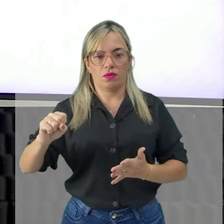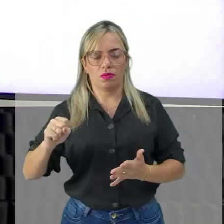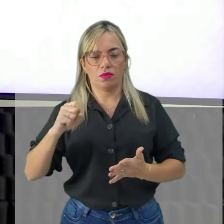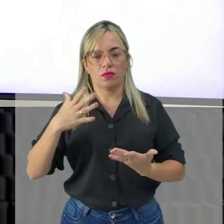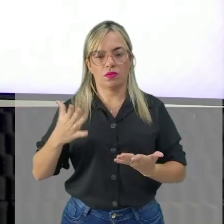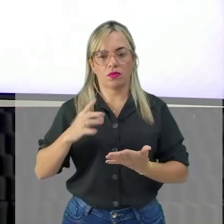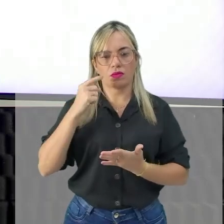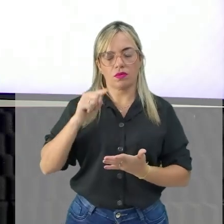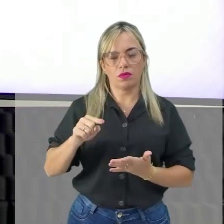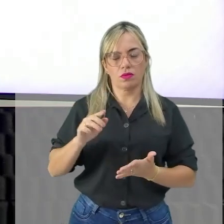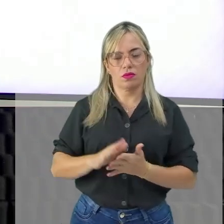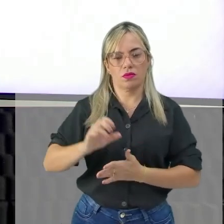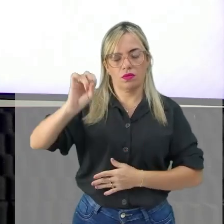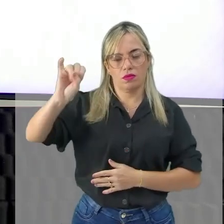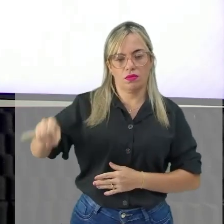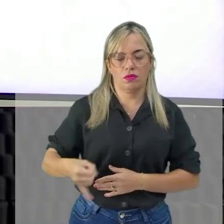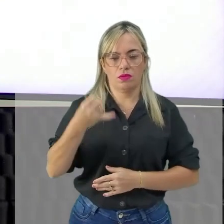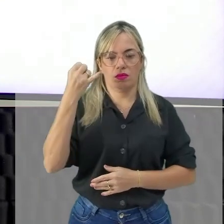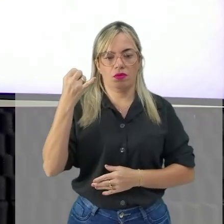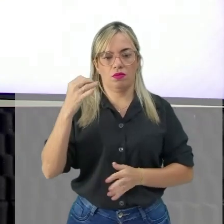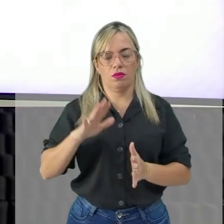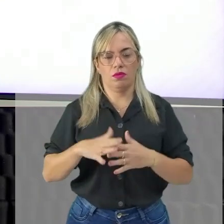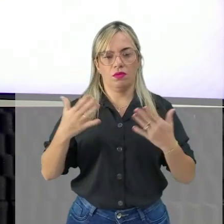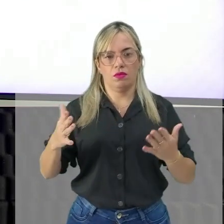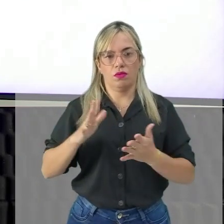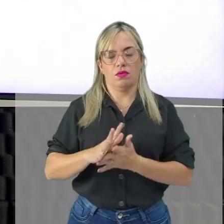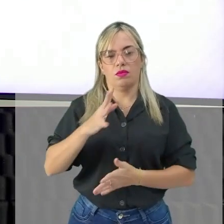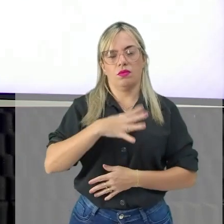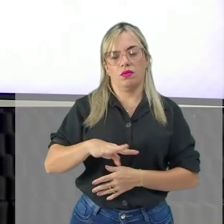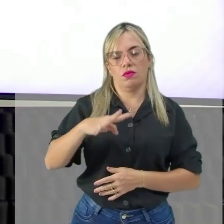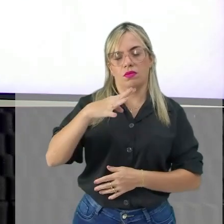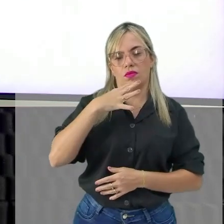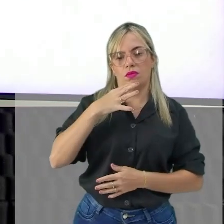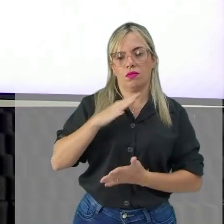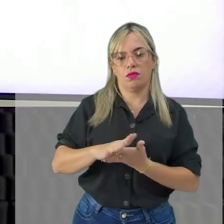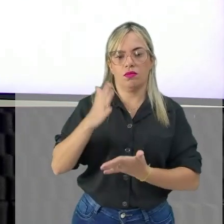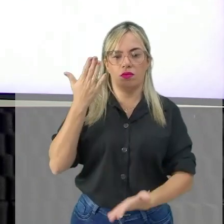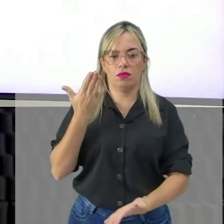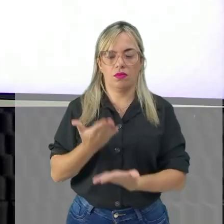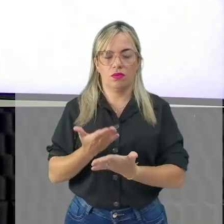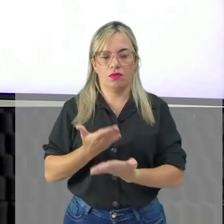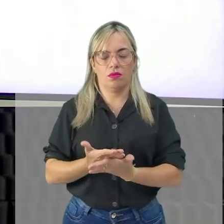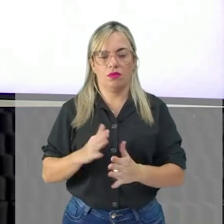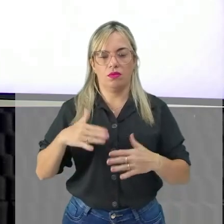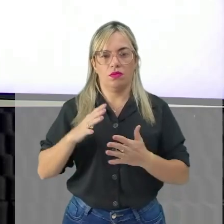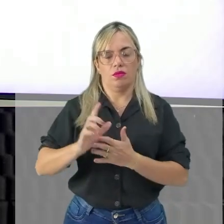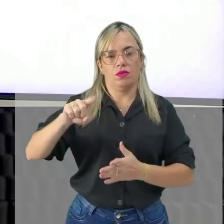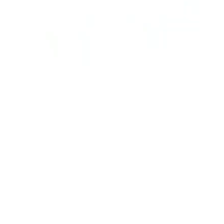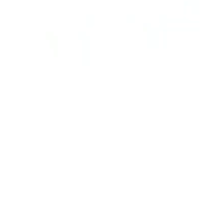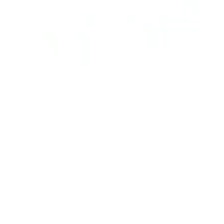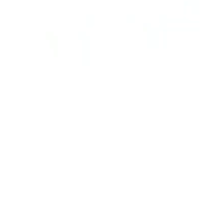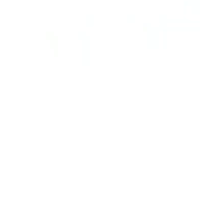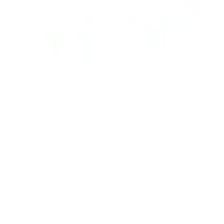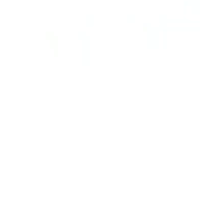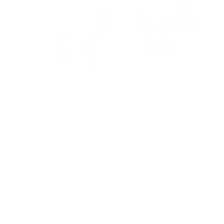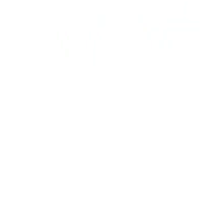e aproveitem aí o conhecimento, tá? Estudem e até a próxima.